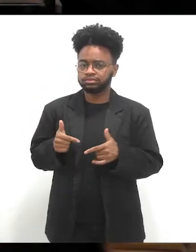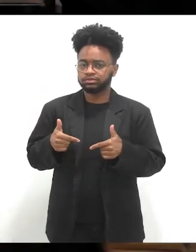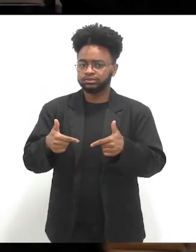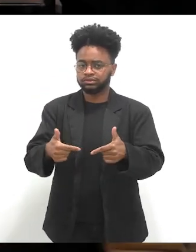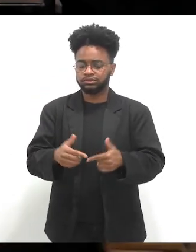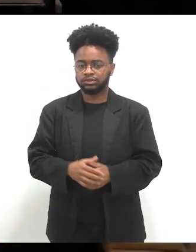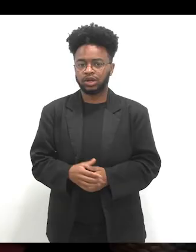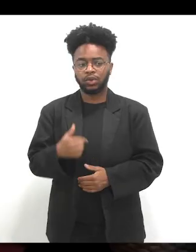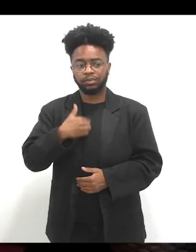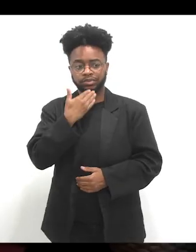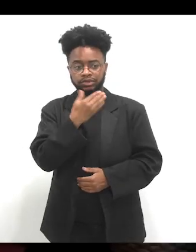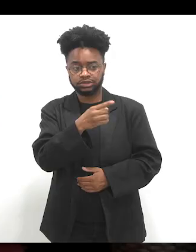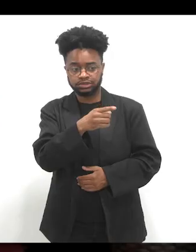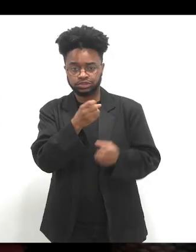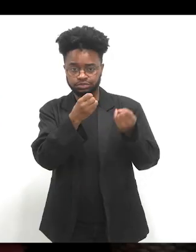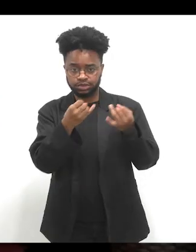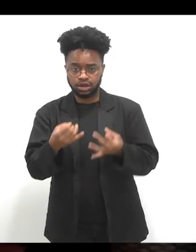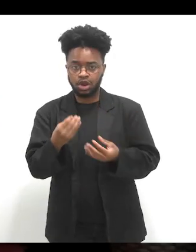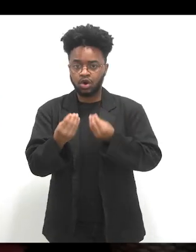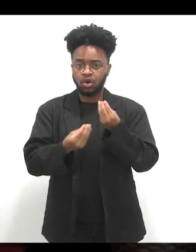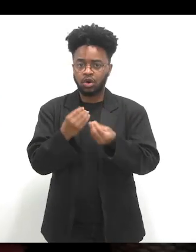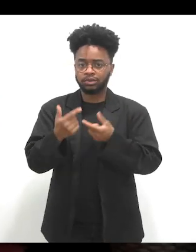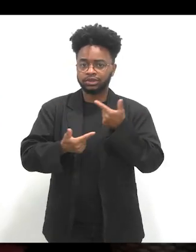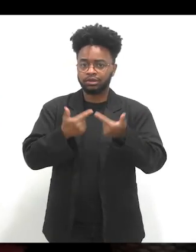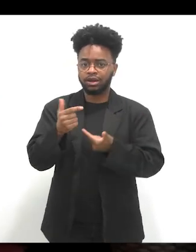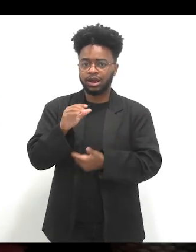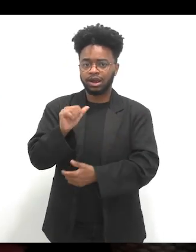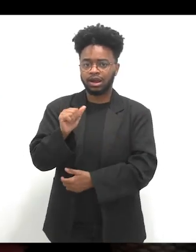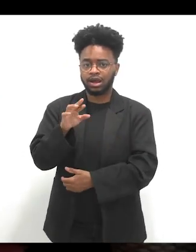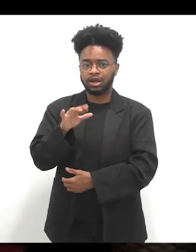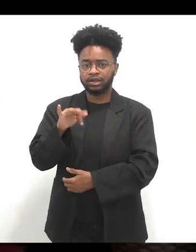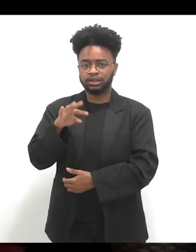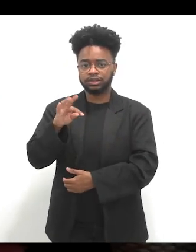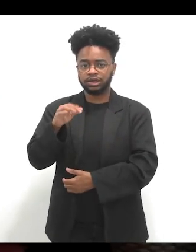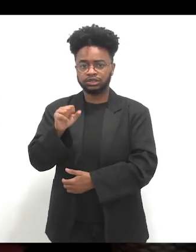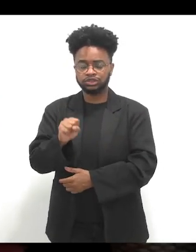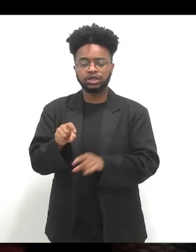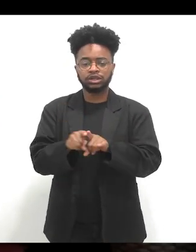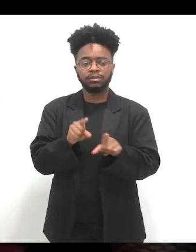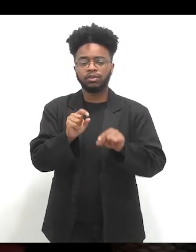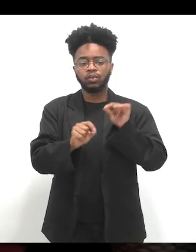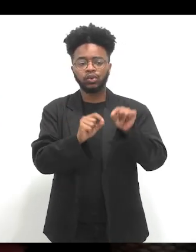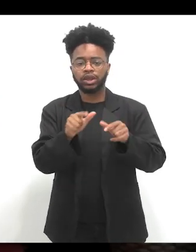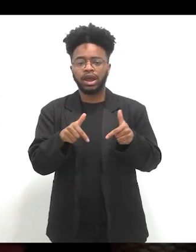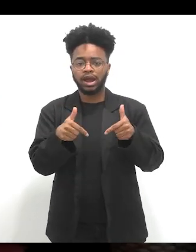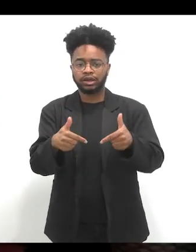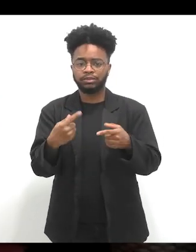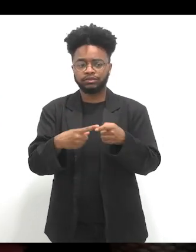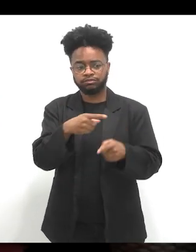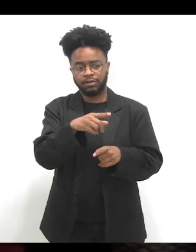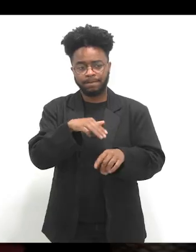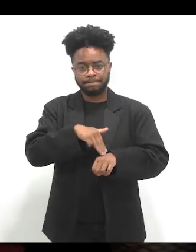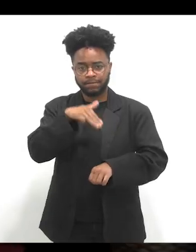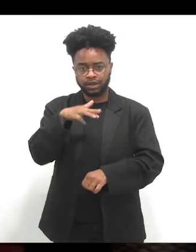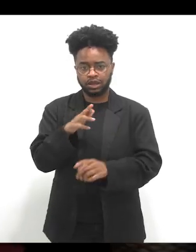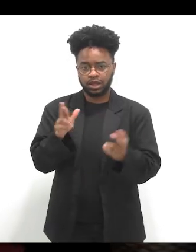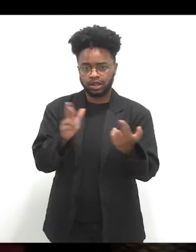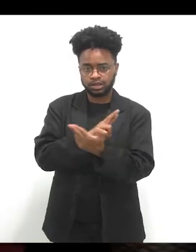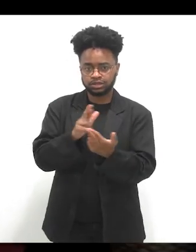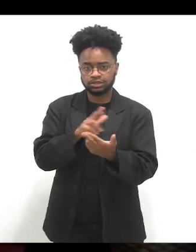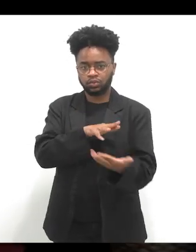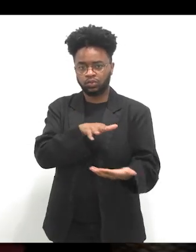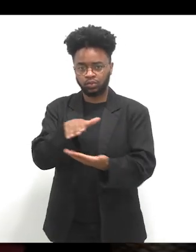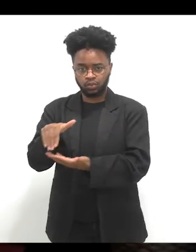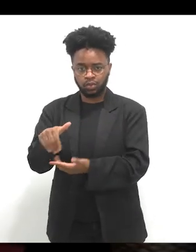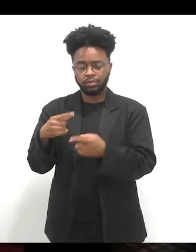nessa agenda. Então, eu queria que você falasse um pouquinho sobre esse trabalho da Caritas, inclusive o que você desenvolve como mestre em relações